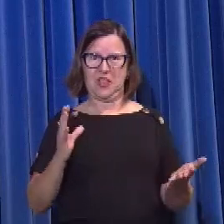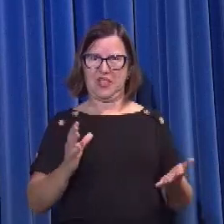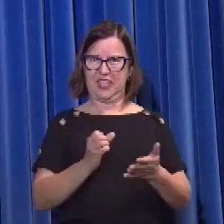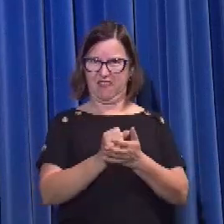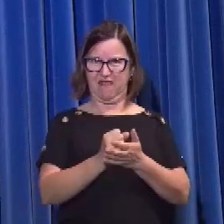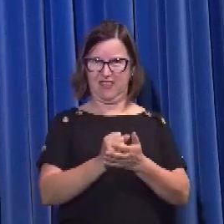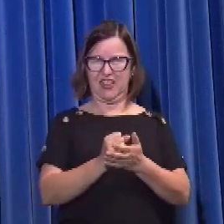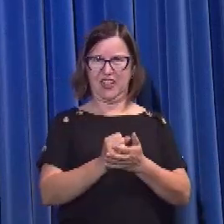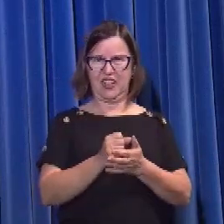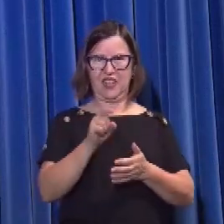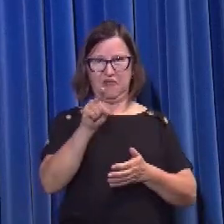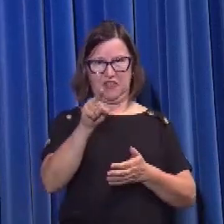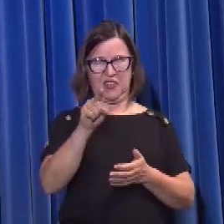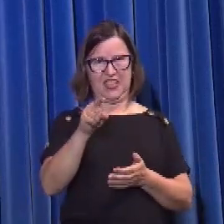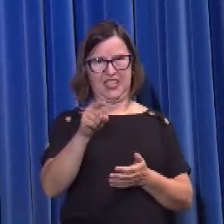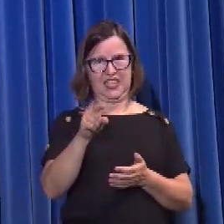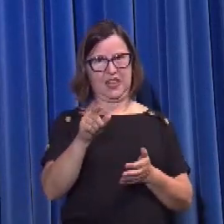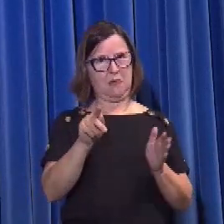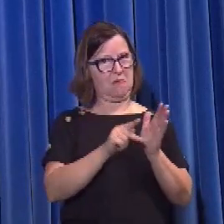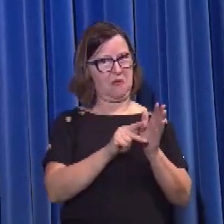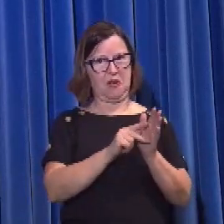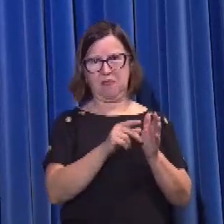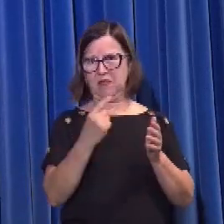Quem não falha, quem não cai.